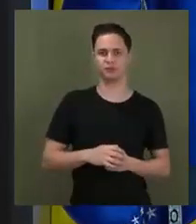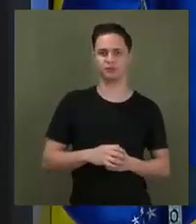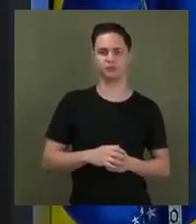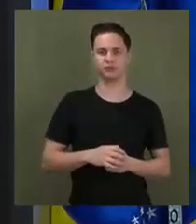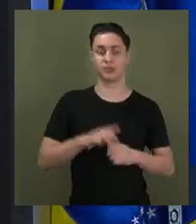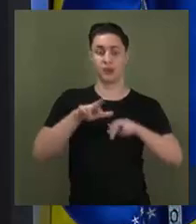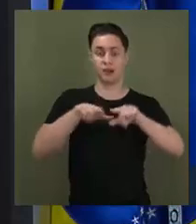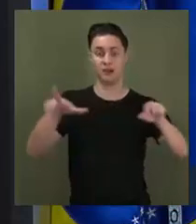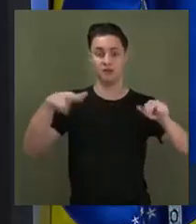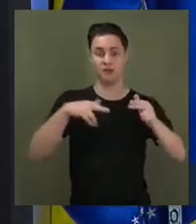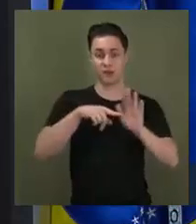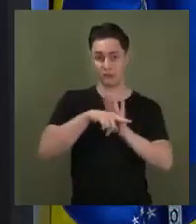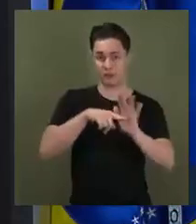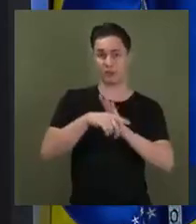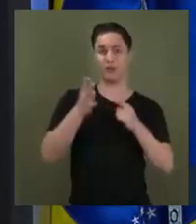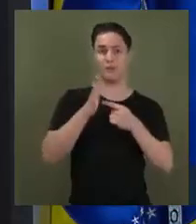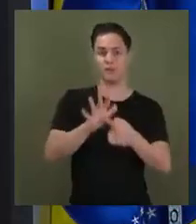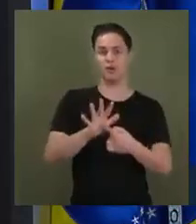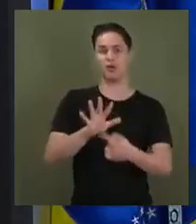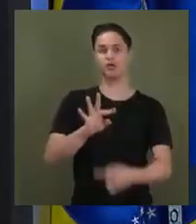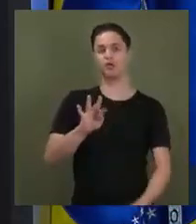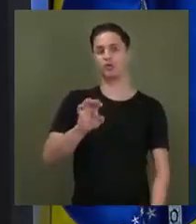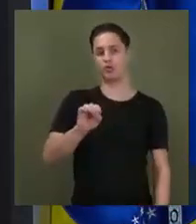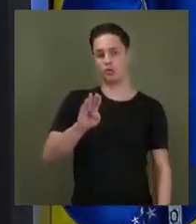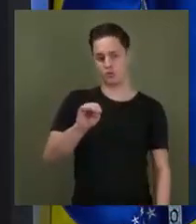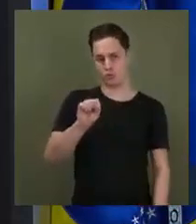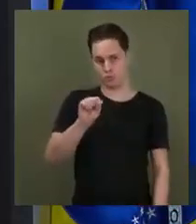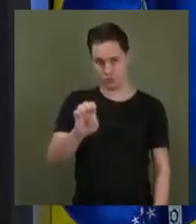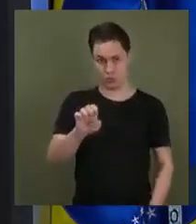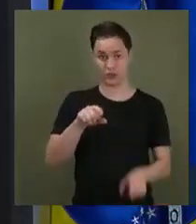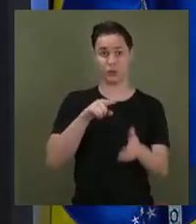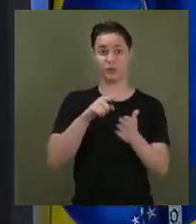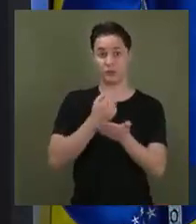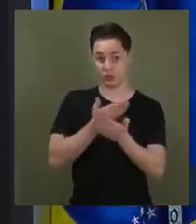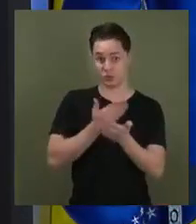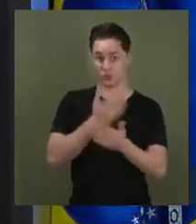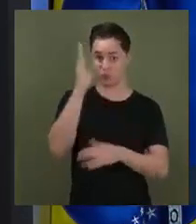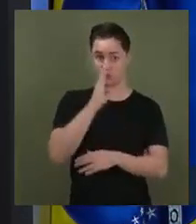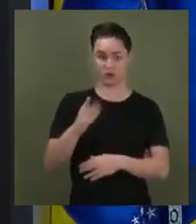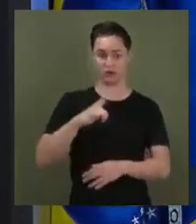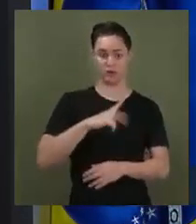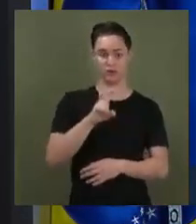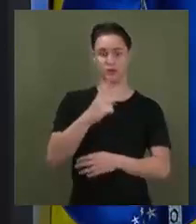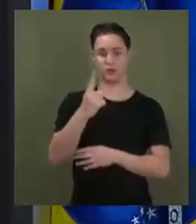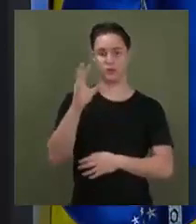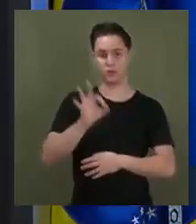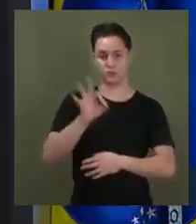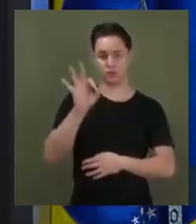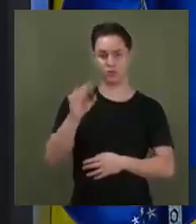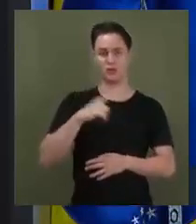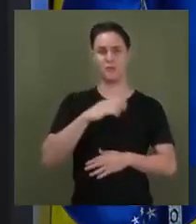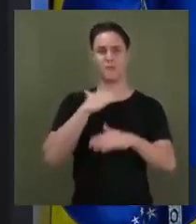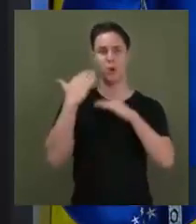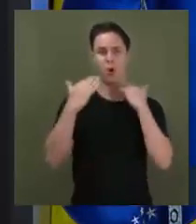Vários artigos mostrando trombocitopenia trombótica, inclusive um estudo brasileiro com 51% de